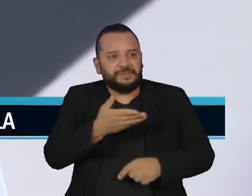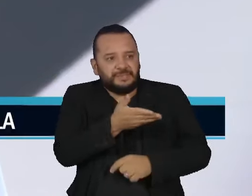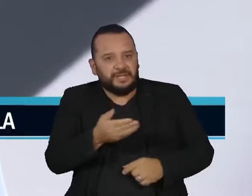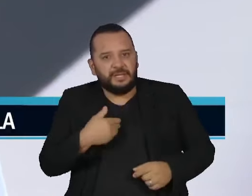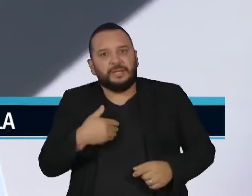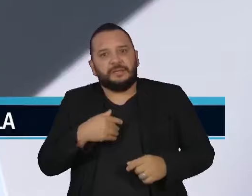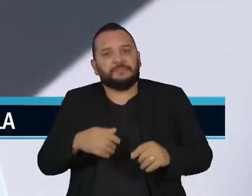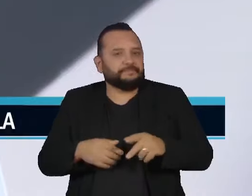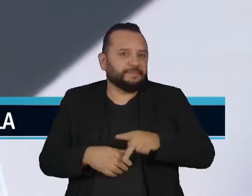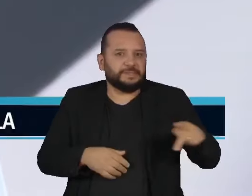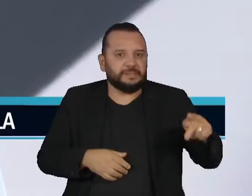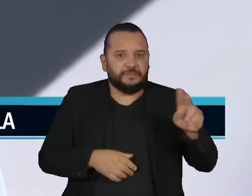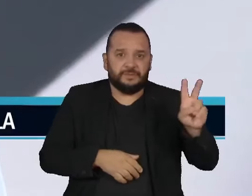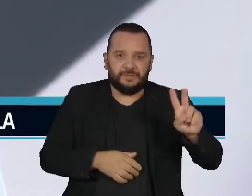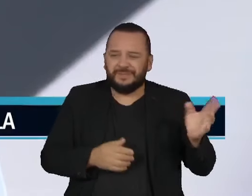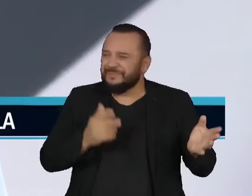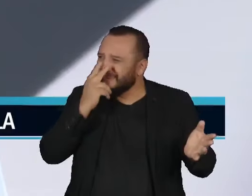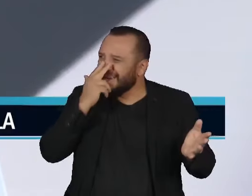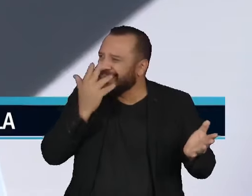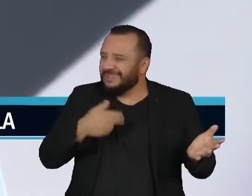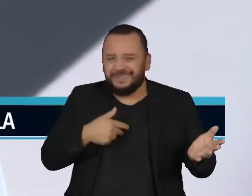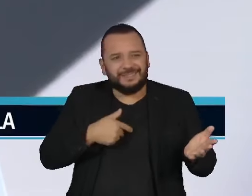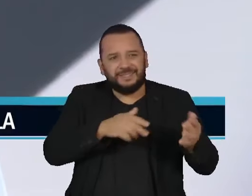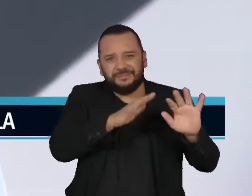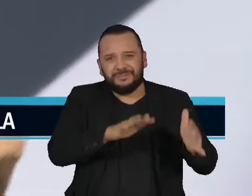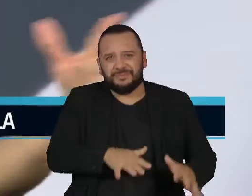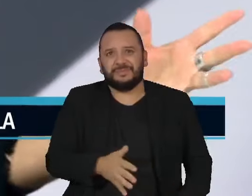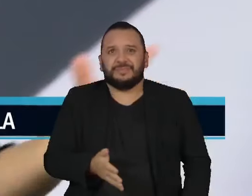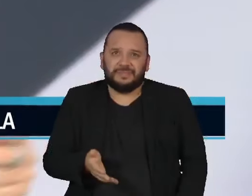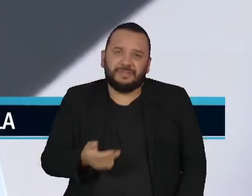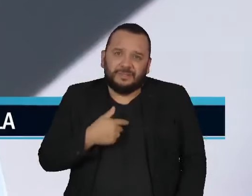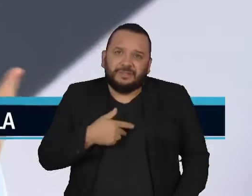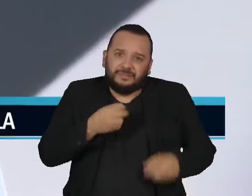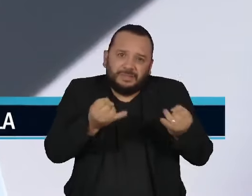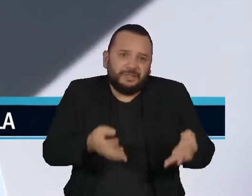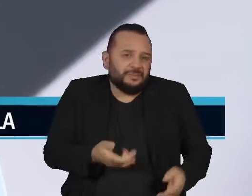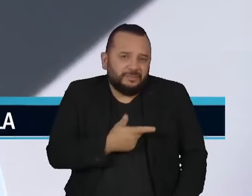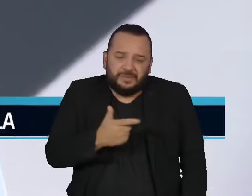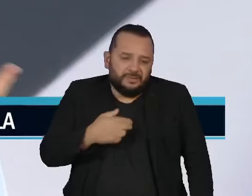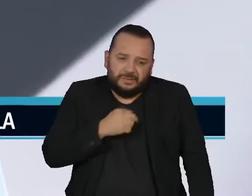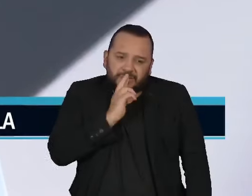dispõe, tivessem sendo esvaziadas. Então, eu acho que a situação é muito delicada, não tem uma resposta de